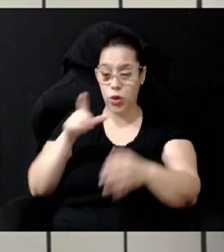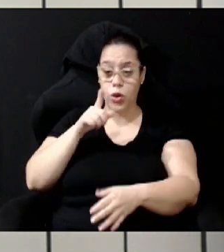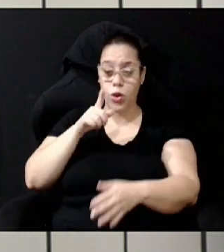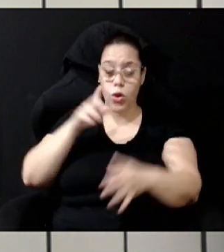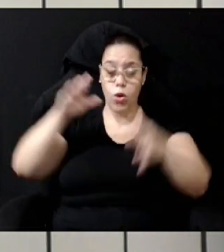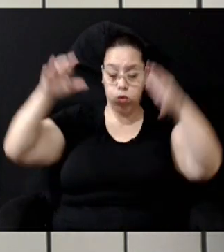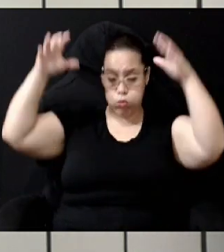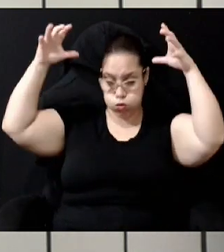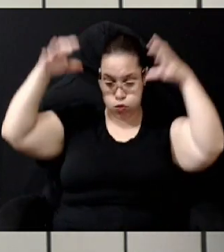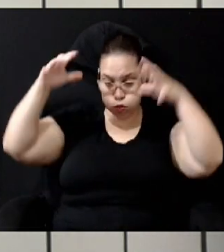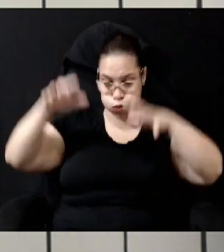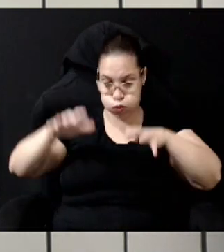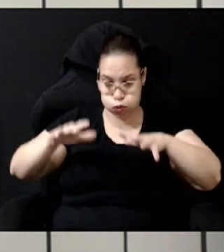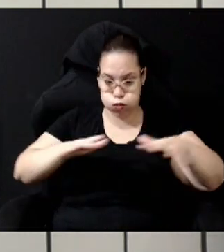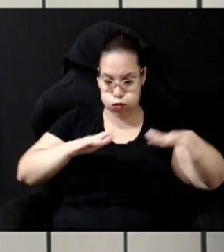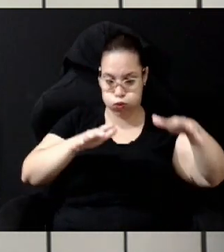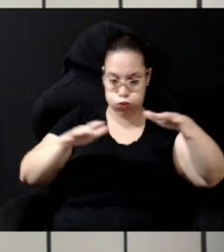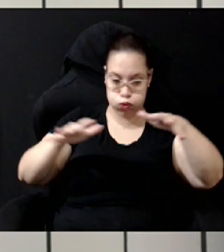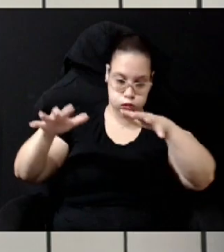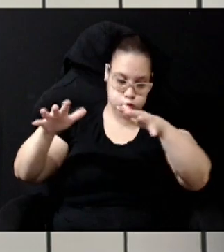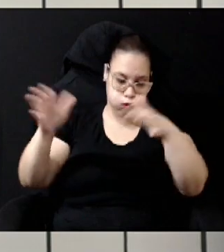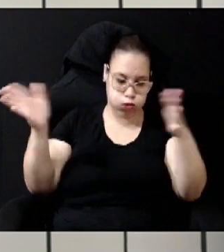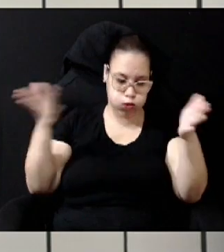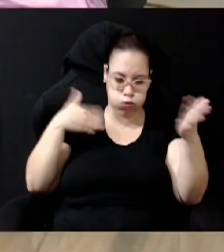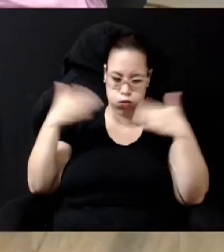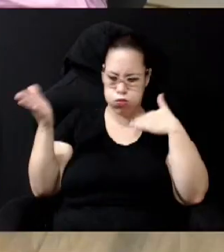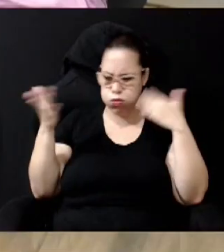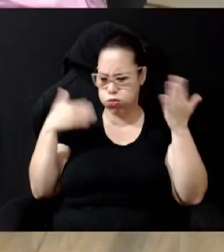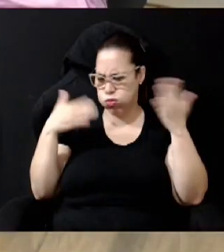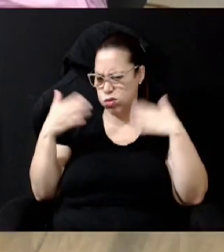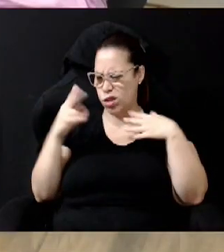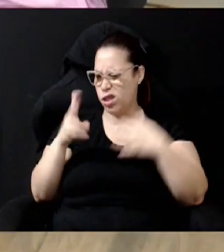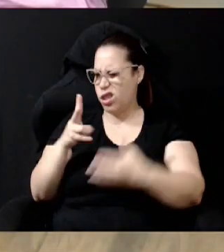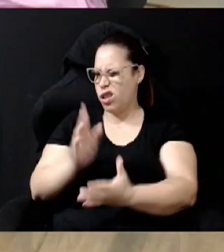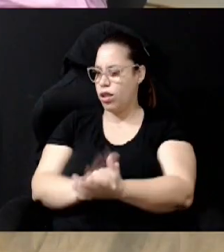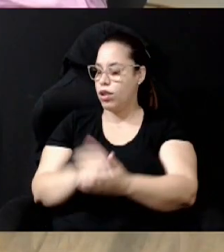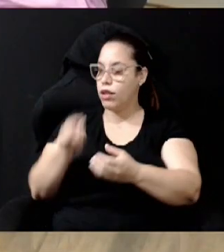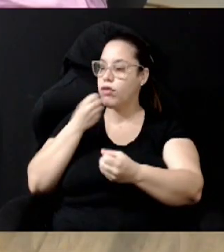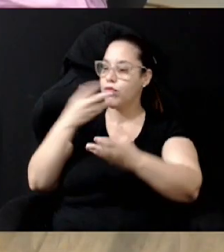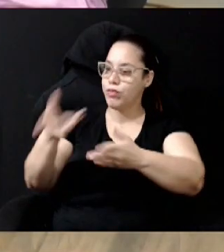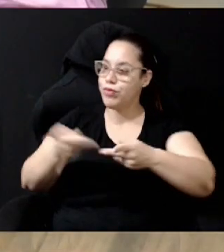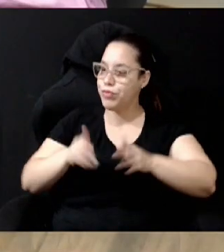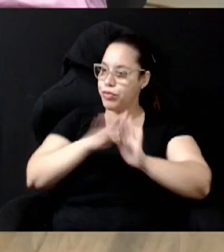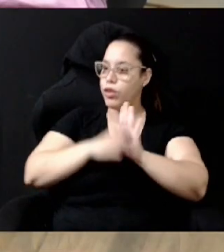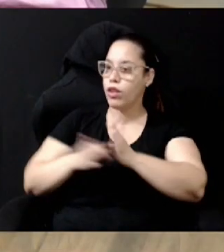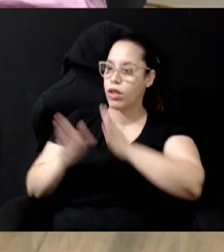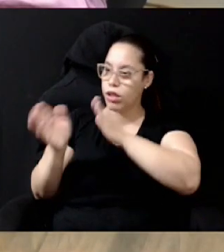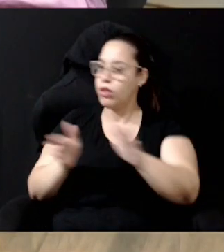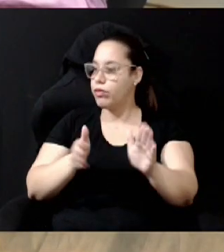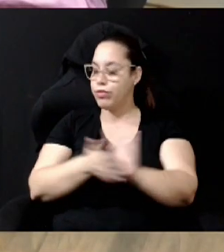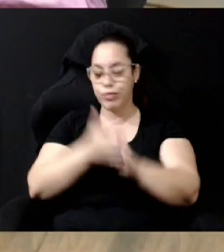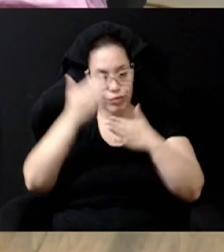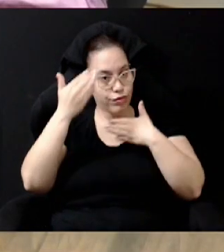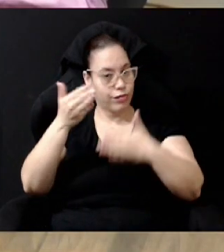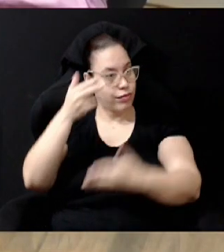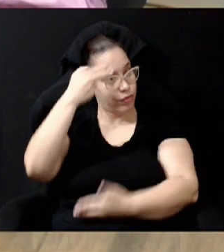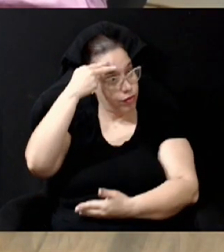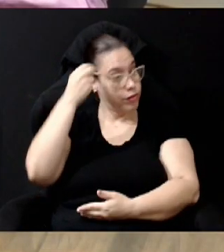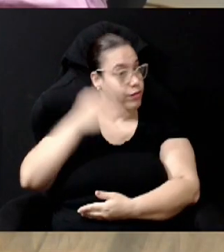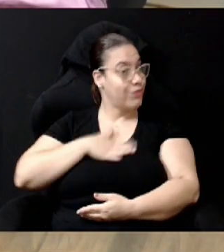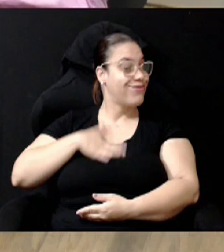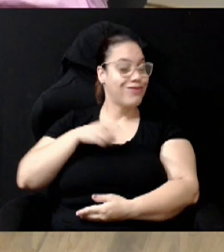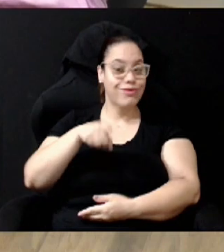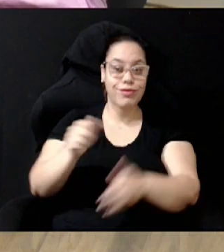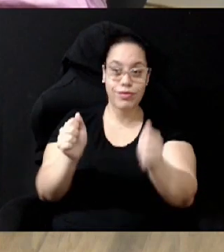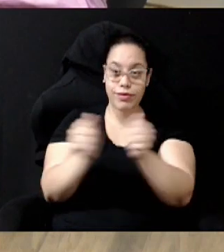os eventos extremamente mais frequentes. Seja bem-vindo ao programa Questão de Ordem. Obrigado, Gabriel. Prazer estar com vocês,